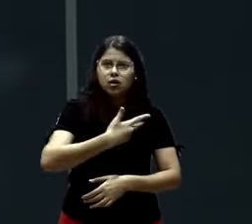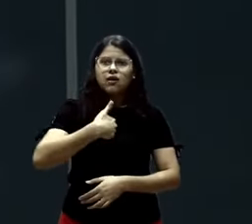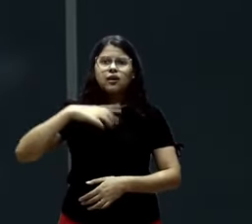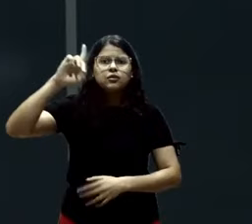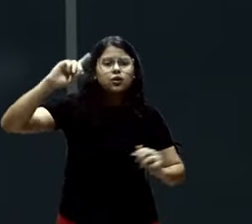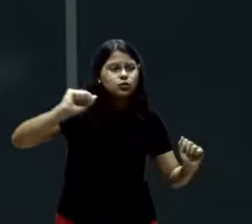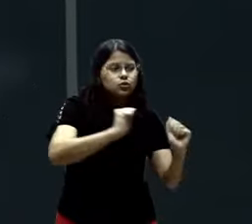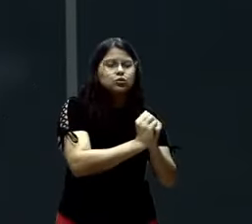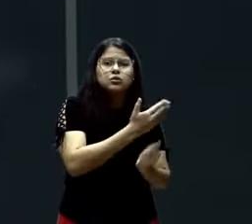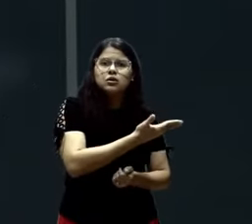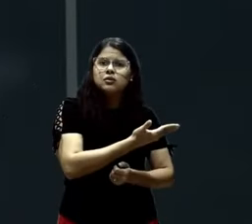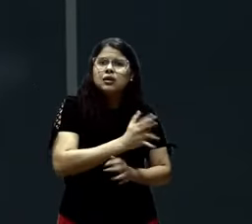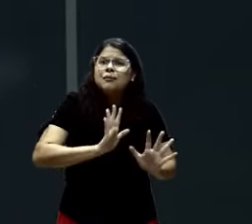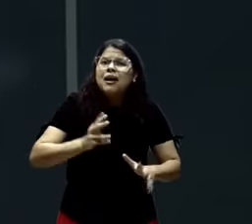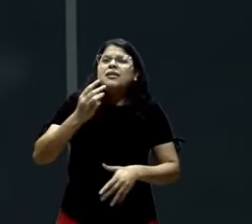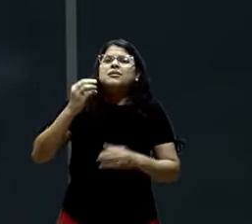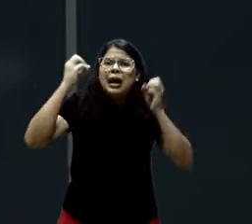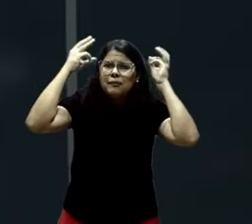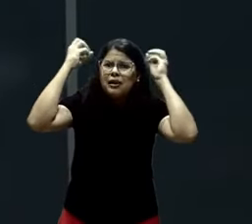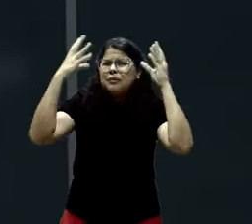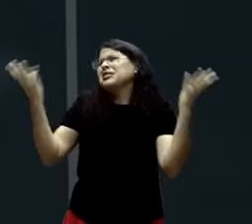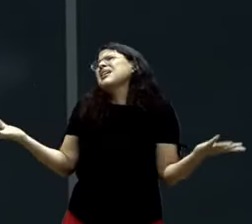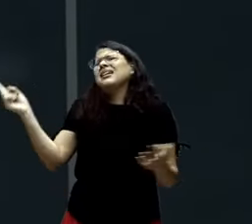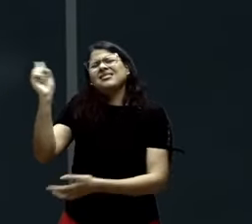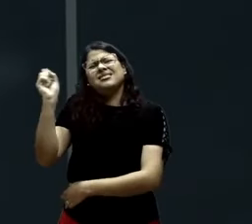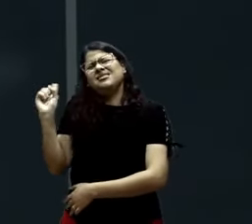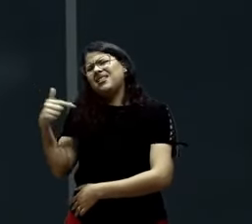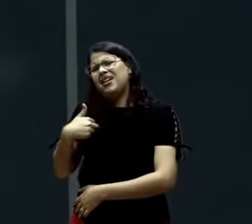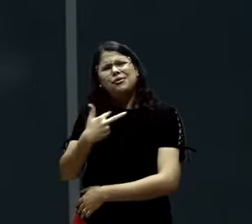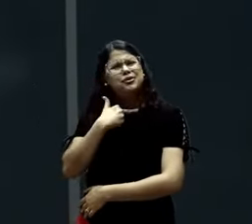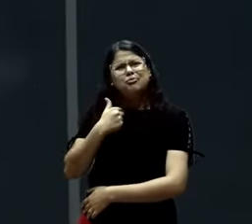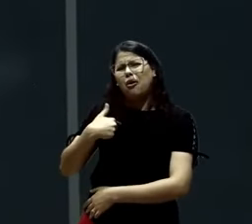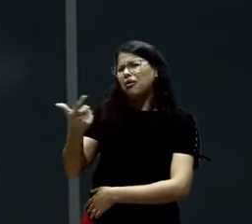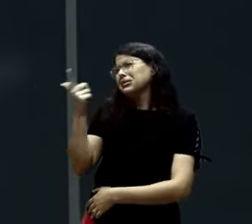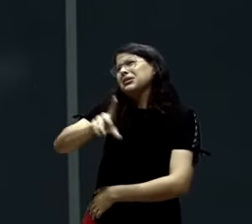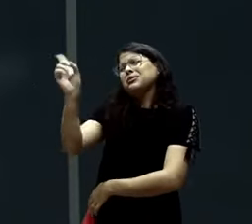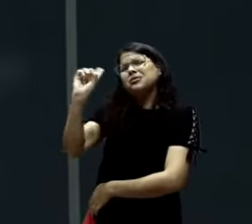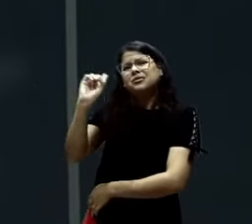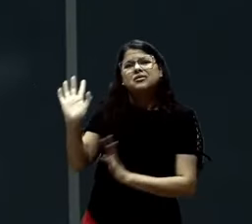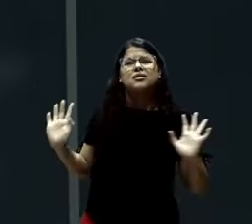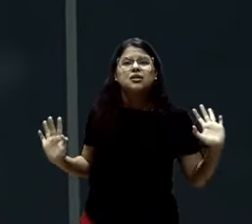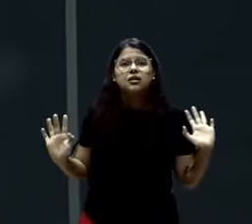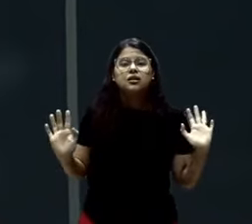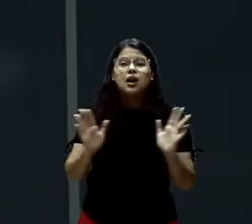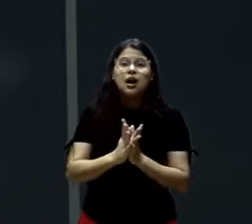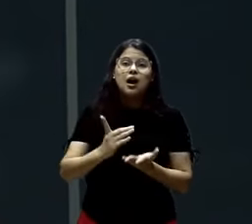E Moisés ainda coloca problemas, dizendo: não vou, não posso, não consigo. Olha o que ele vai